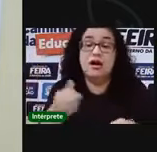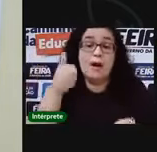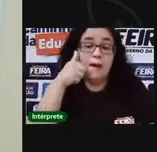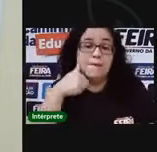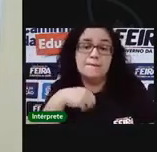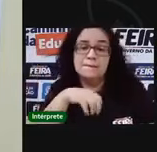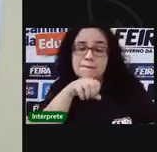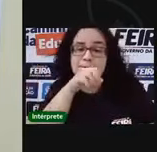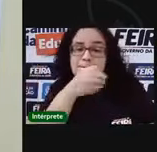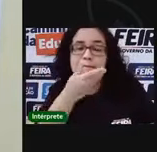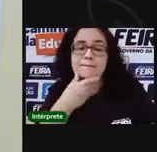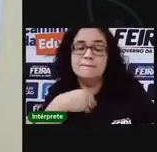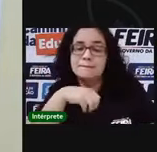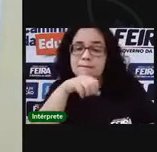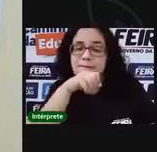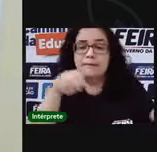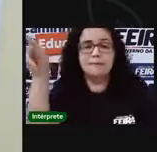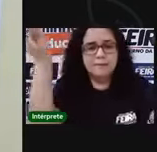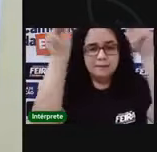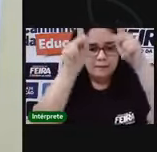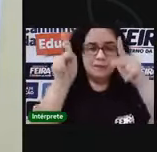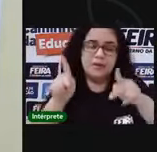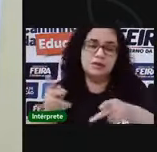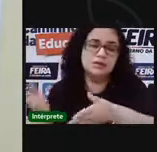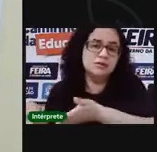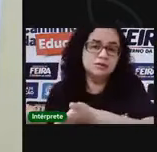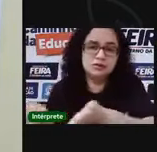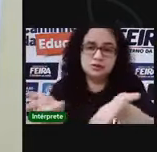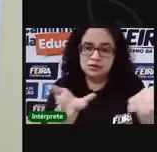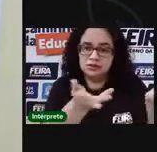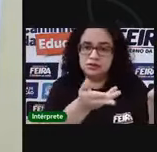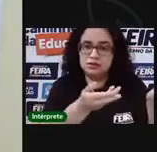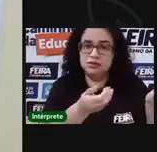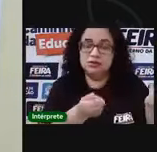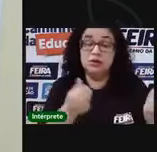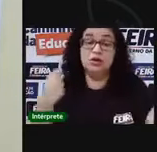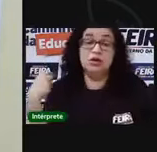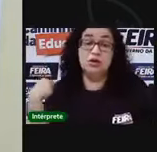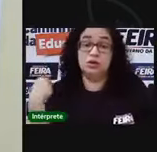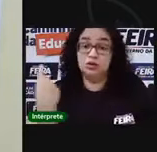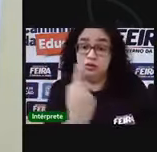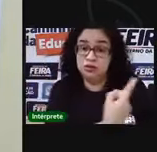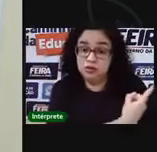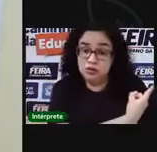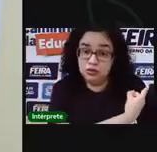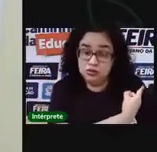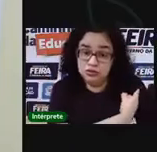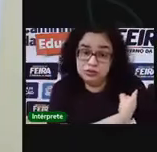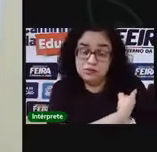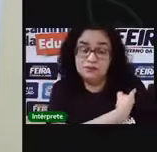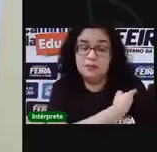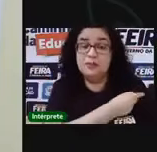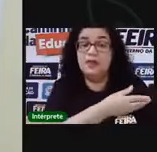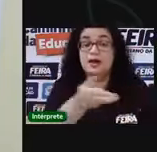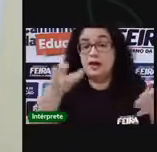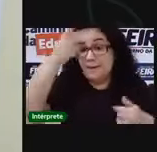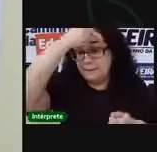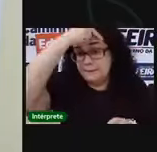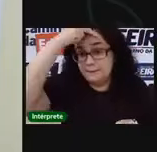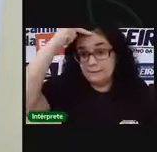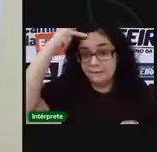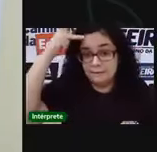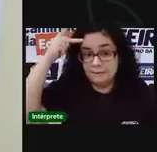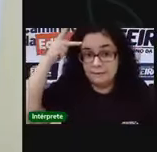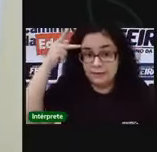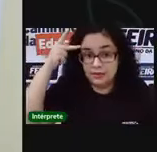de muita paz para todos e todas. Nós saudamos as pessoas que